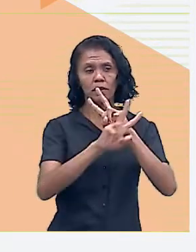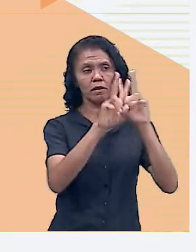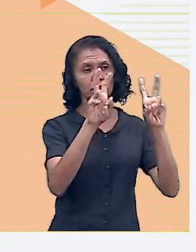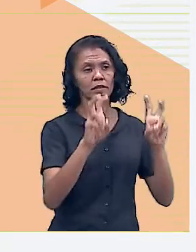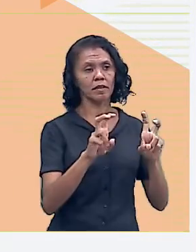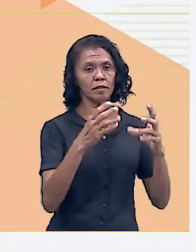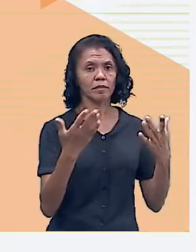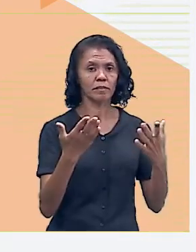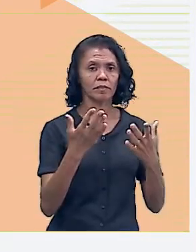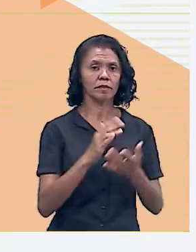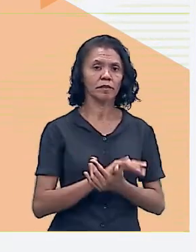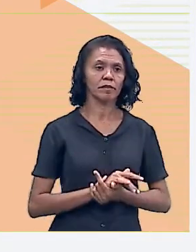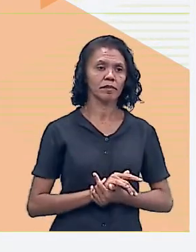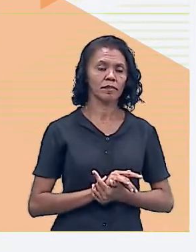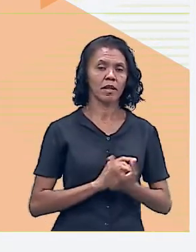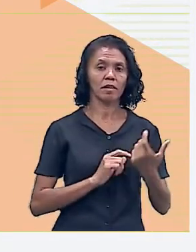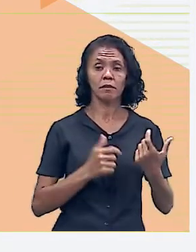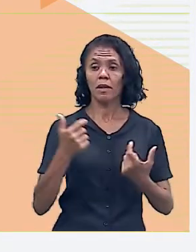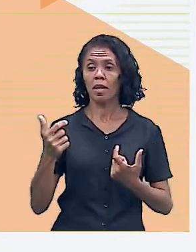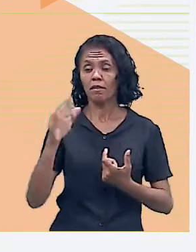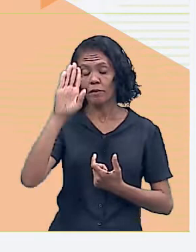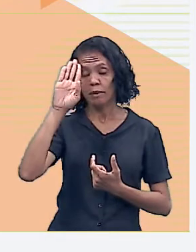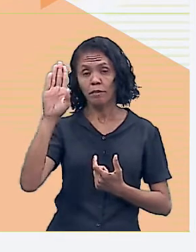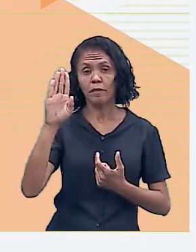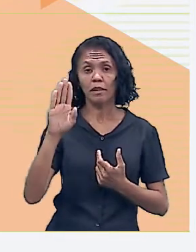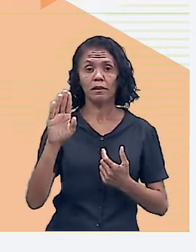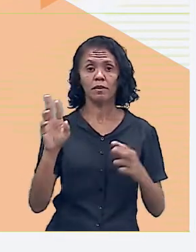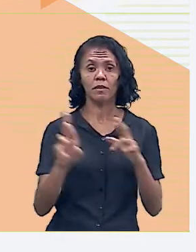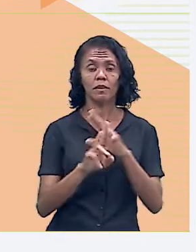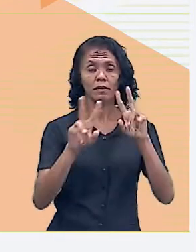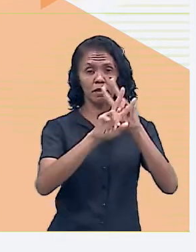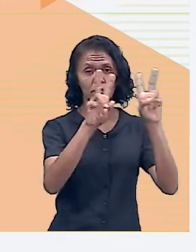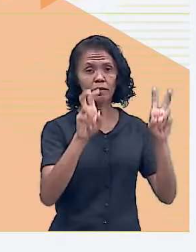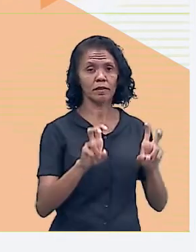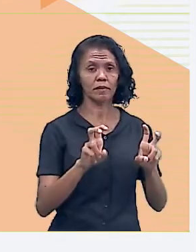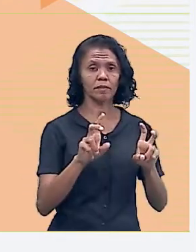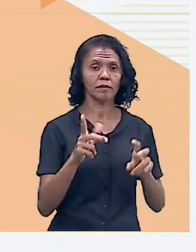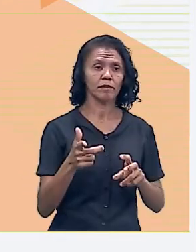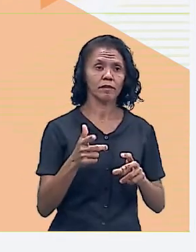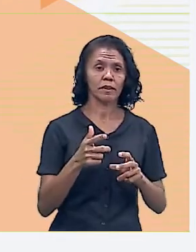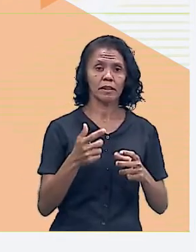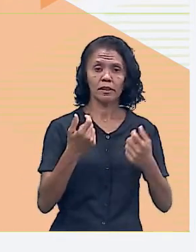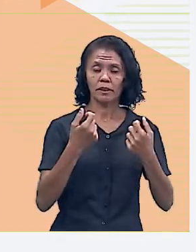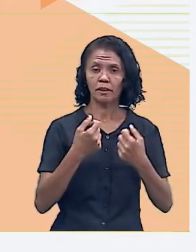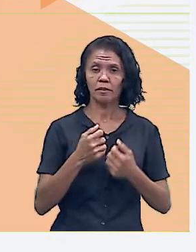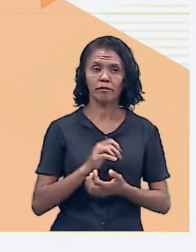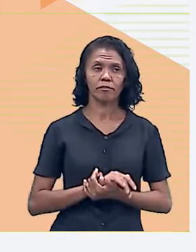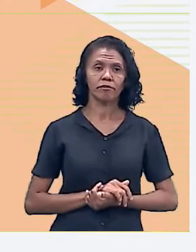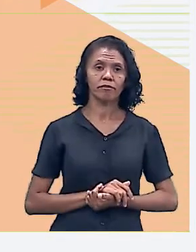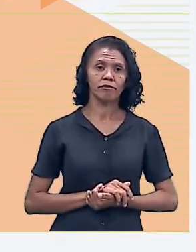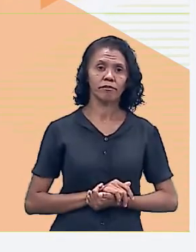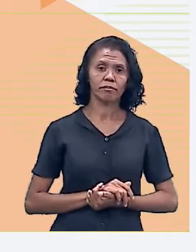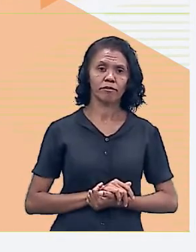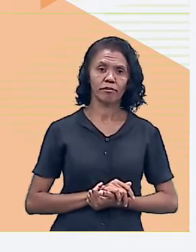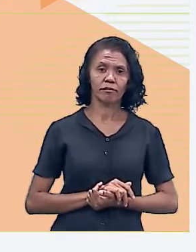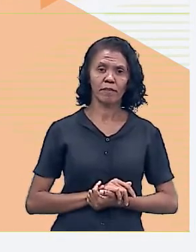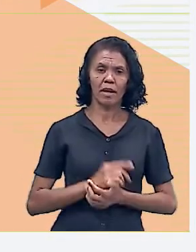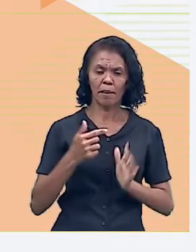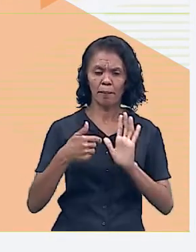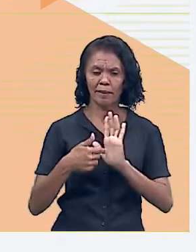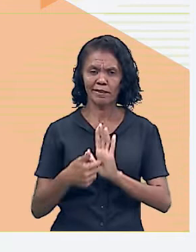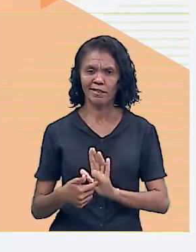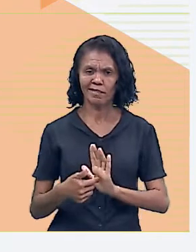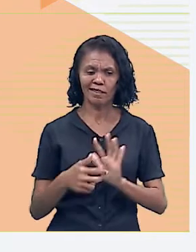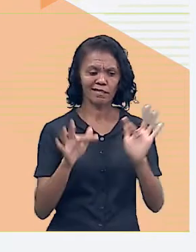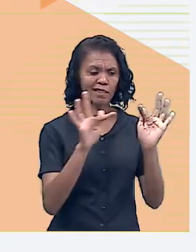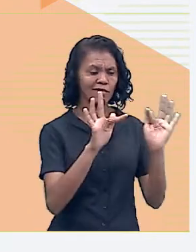trazê-los ao longo do seu texto essas palavras-chaves Gabriel eu só para te dar uma ajudinha não precisam ser necessariamente aquelas que estão